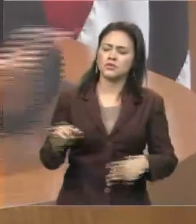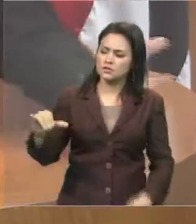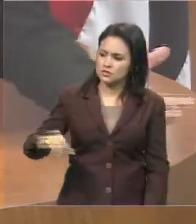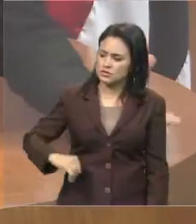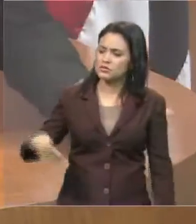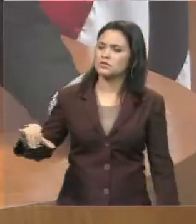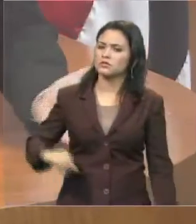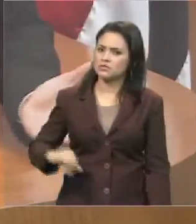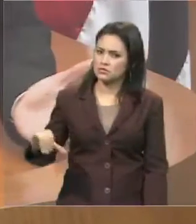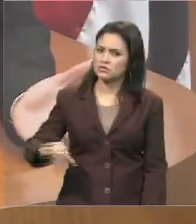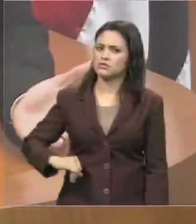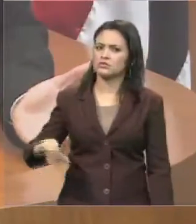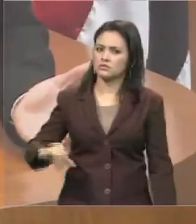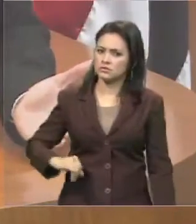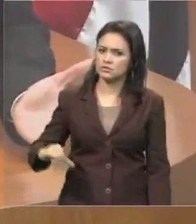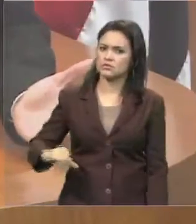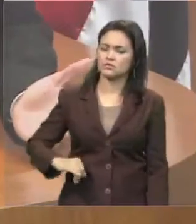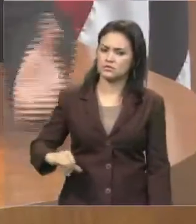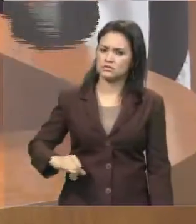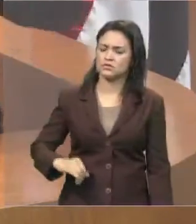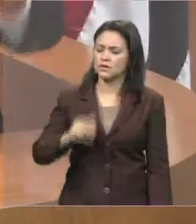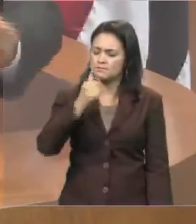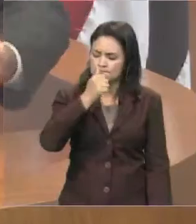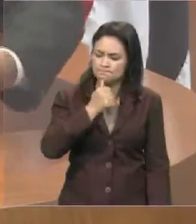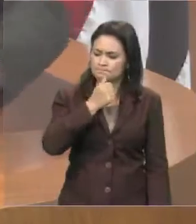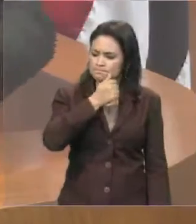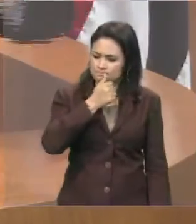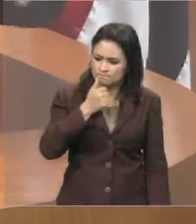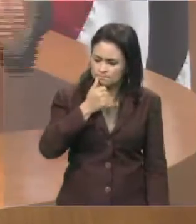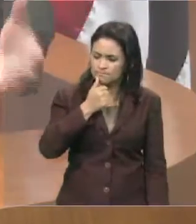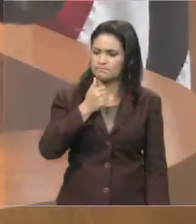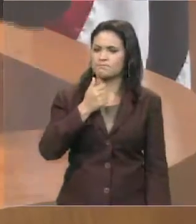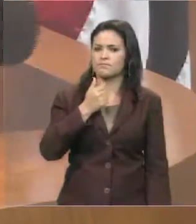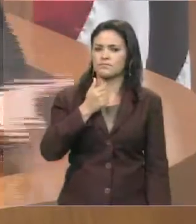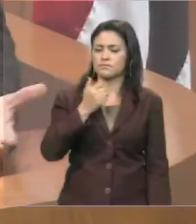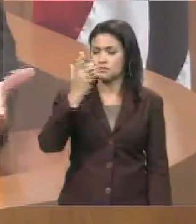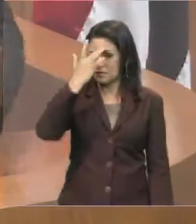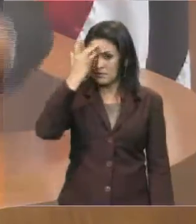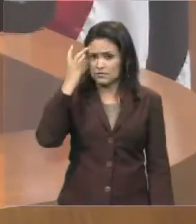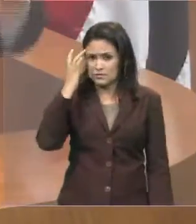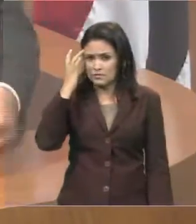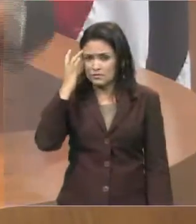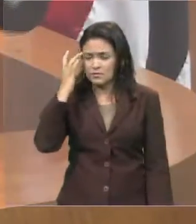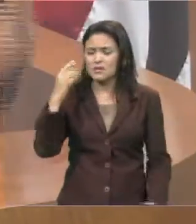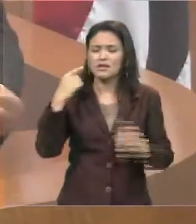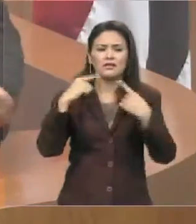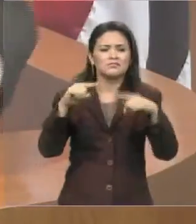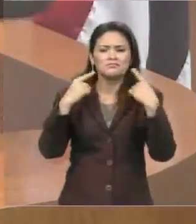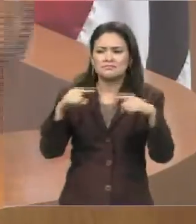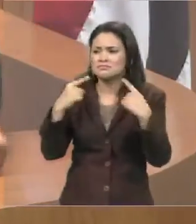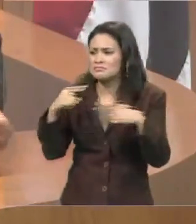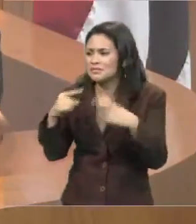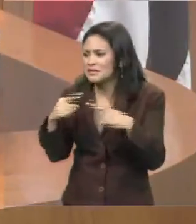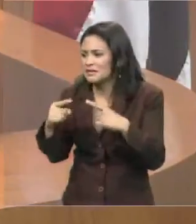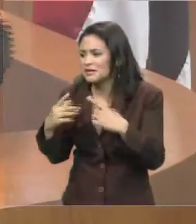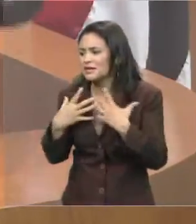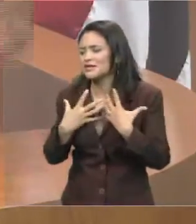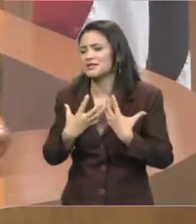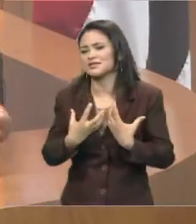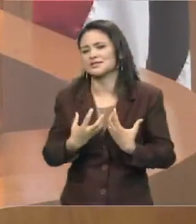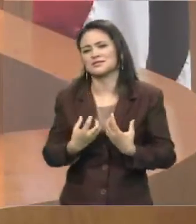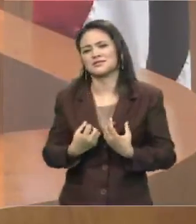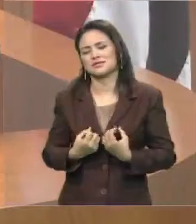as pessoas não aguentam mais. As pessoas estão perdendo a esperança, inclusive, em reclamar, ao ponto que se chegou da irresponsabilidade,